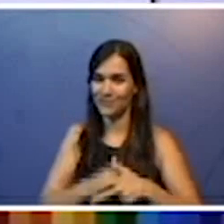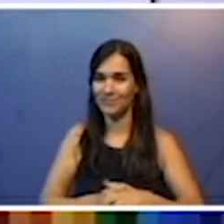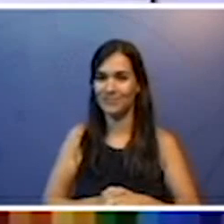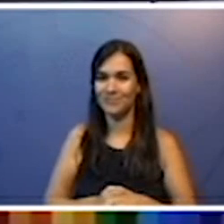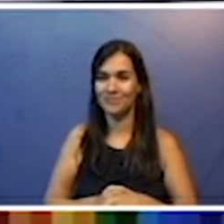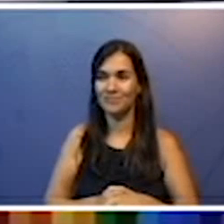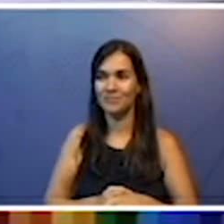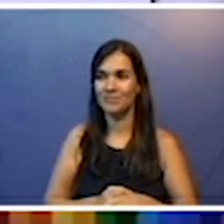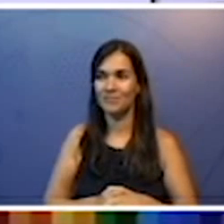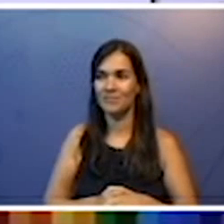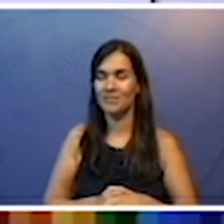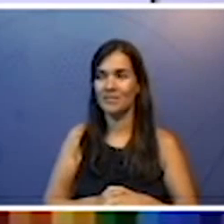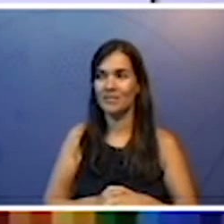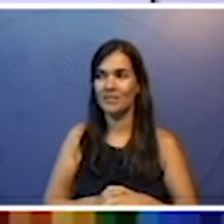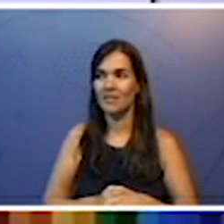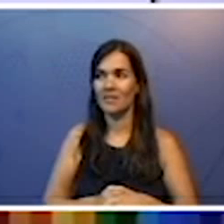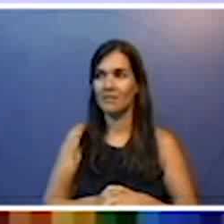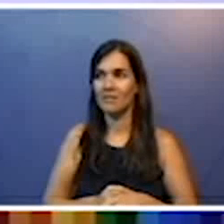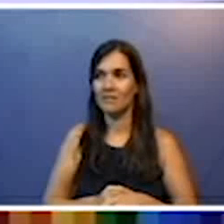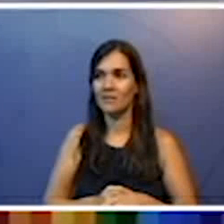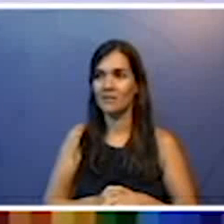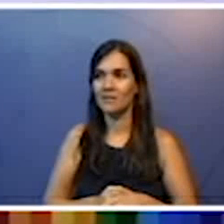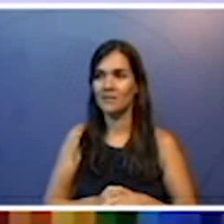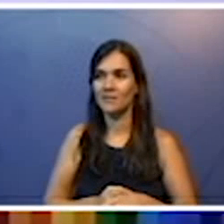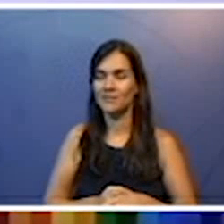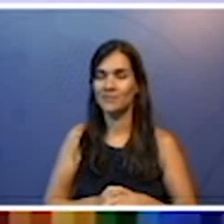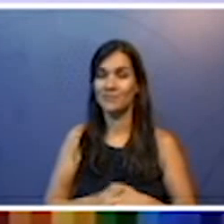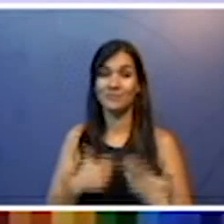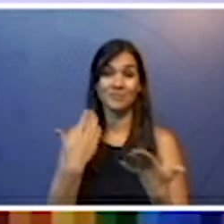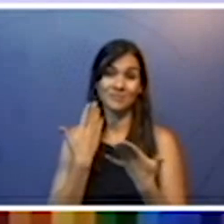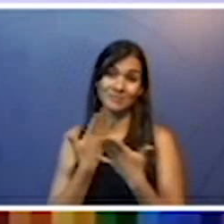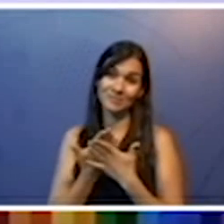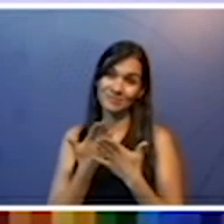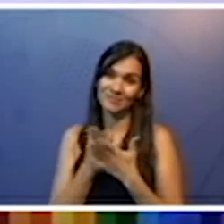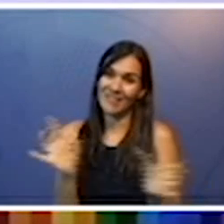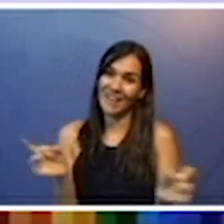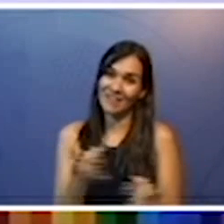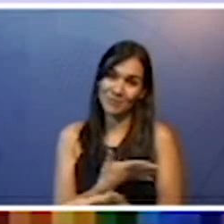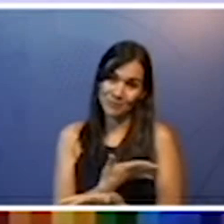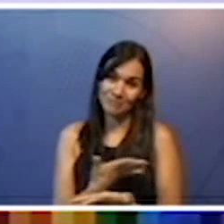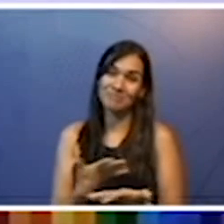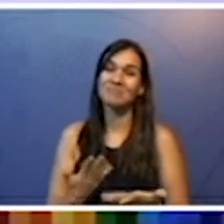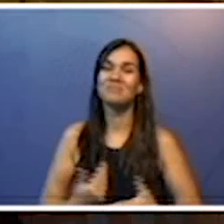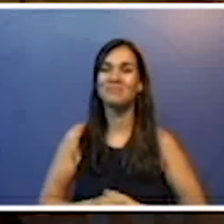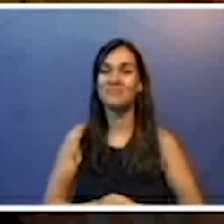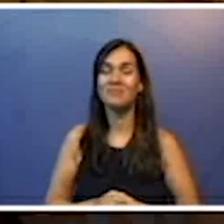gráfico. E aqui, mais uma vez, o gráfico de colunas, tá? E essa é a